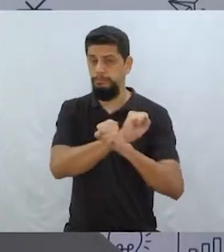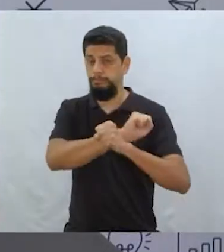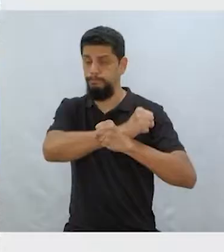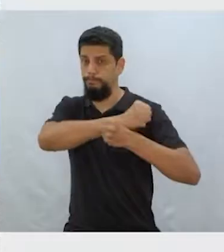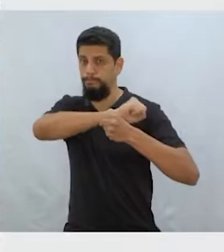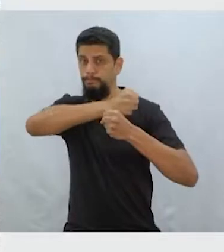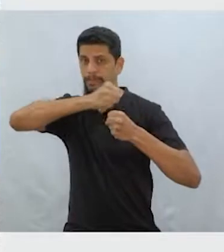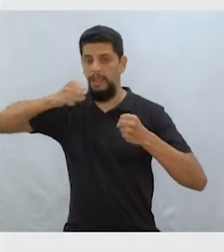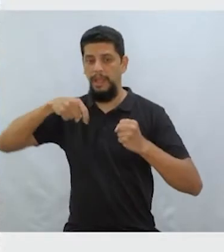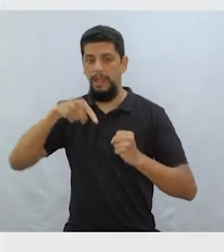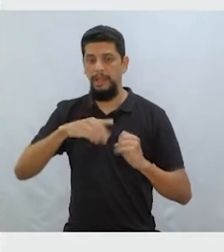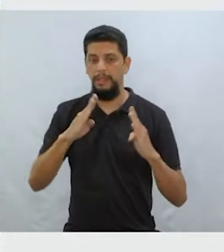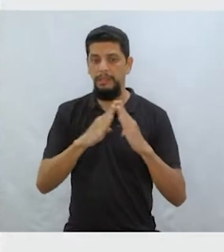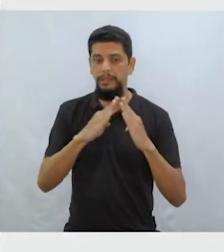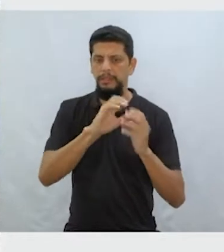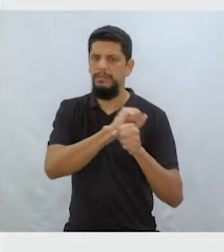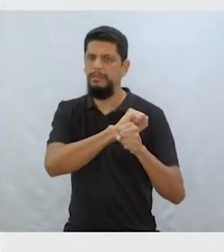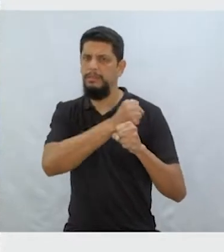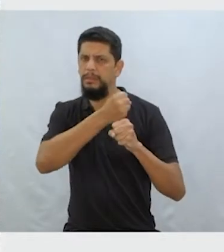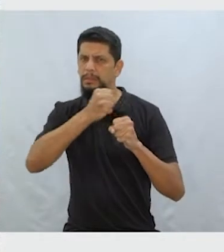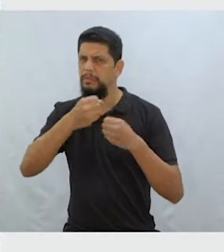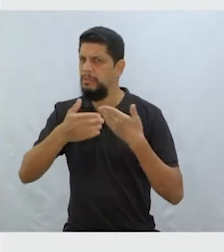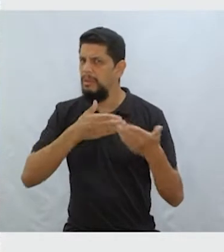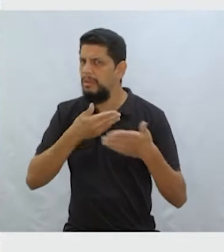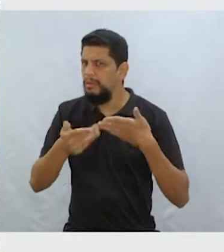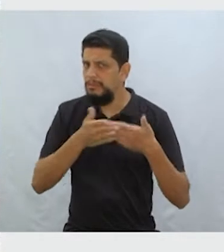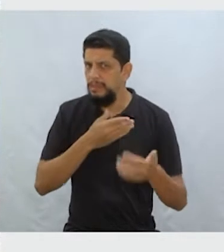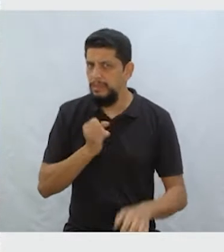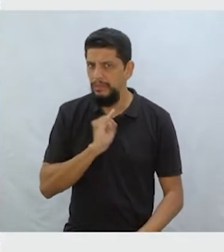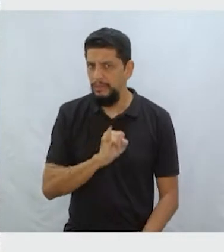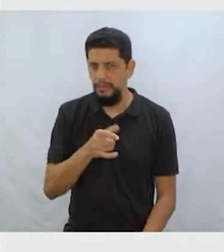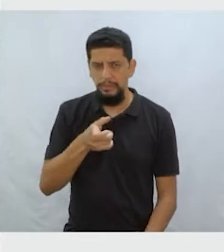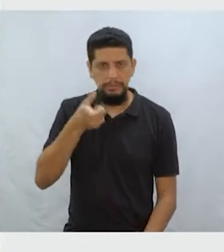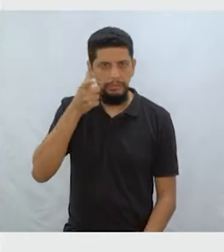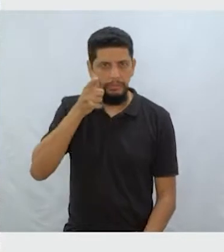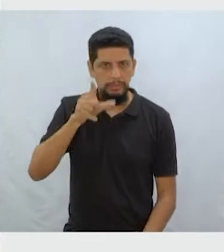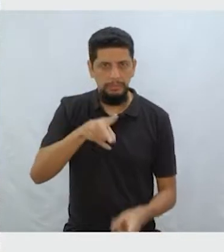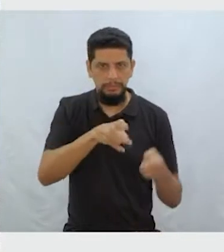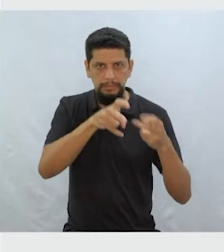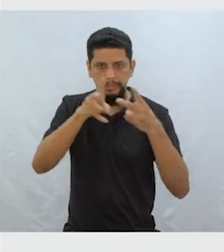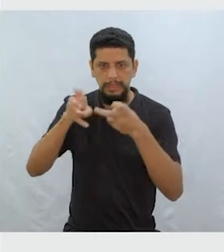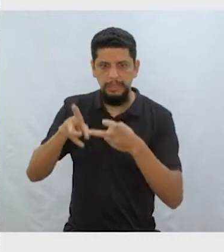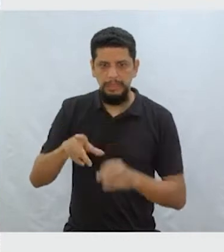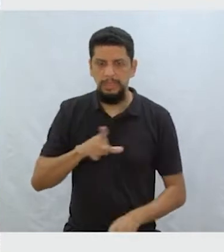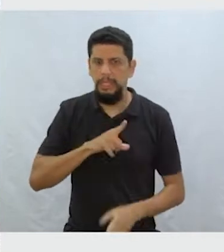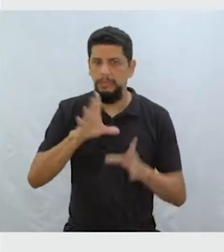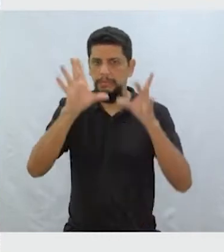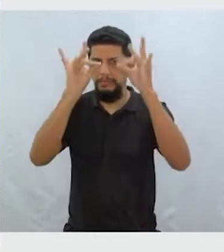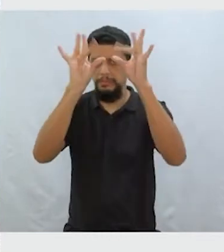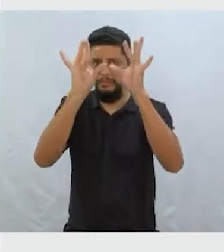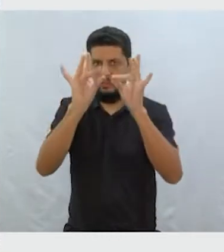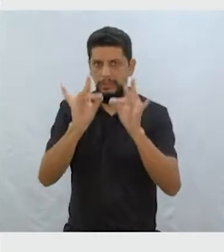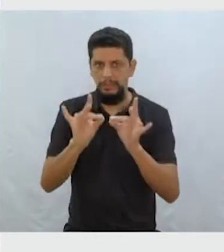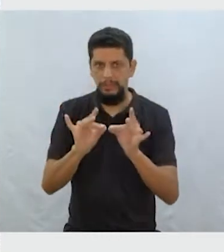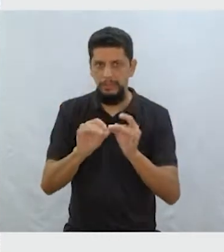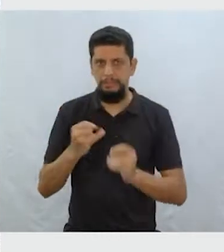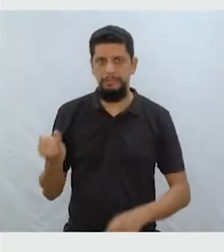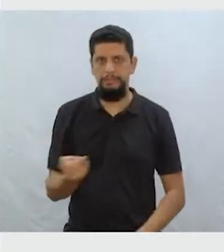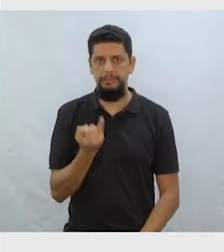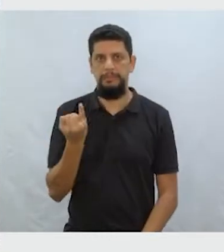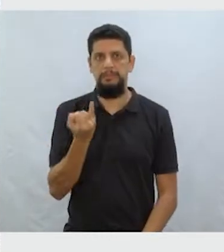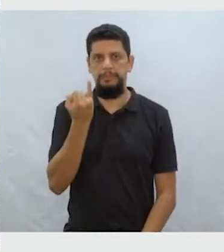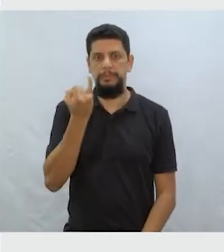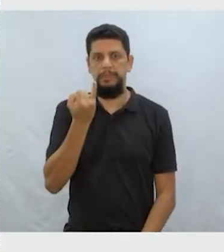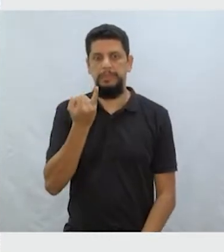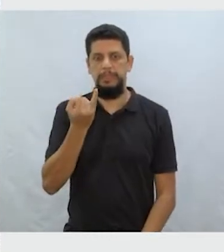casarão e esse Casarão é um Casarão qualquer você consegue observar ali que nós temos um detalhe que é